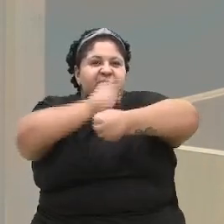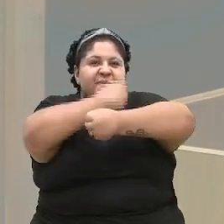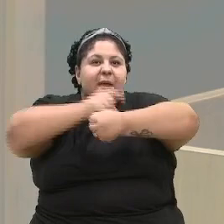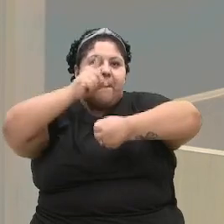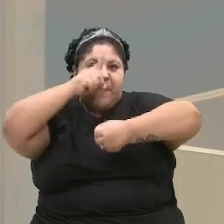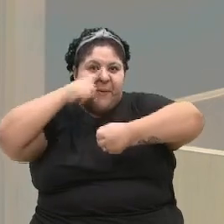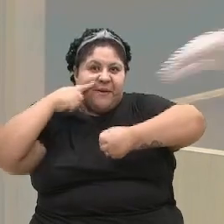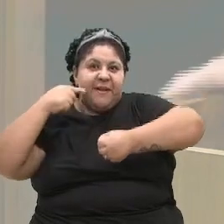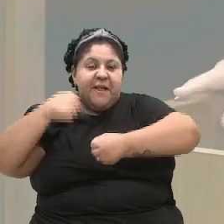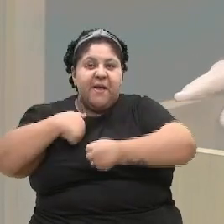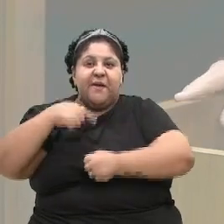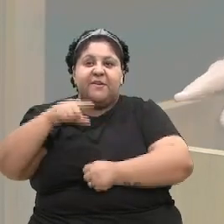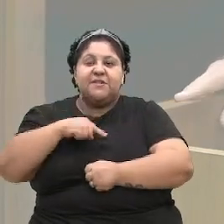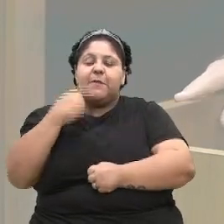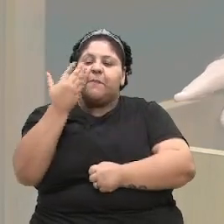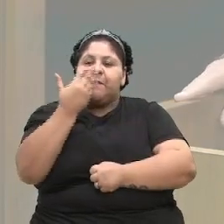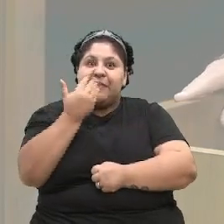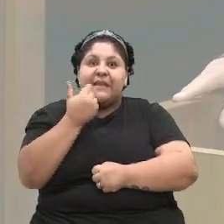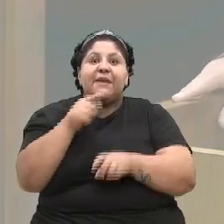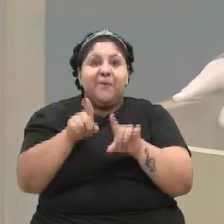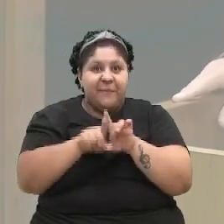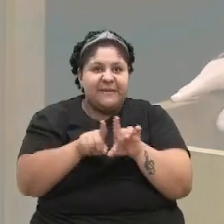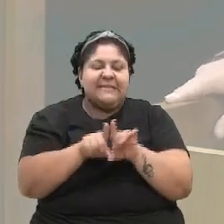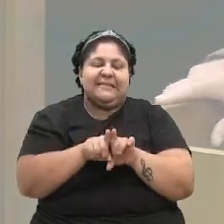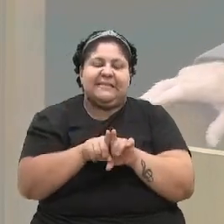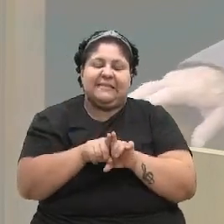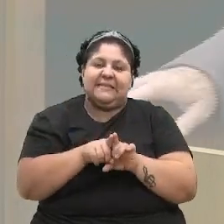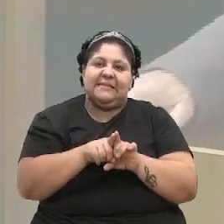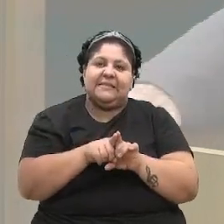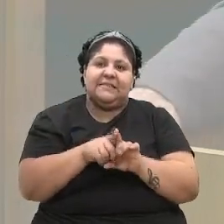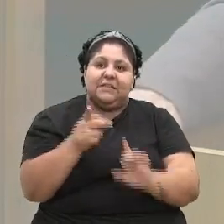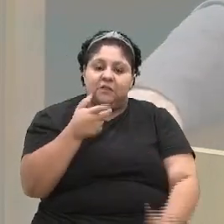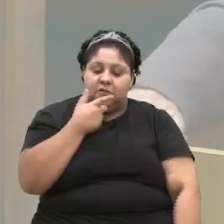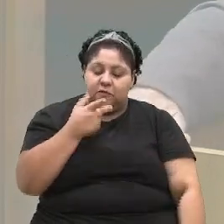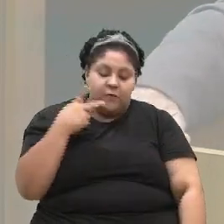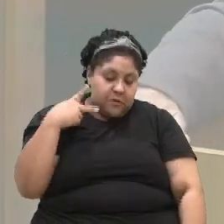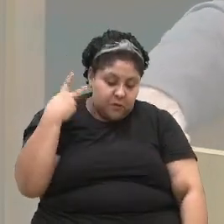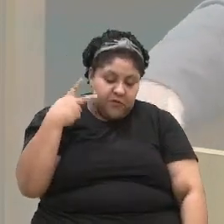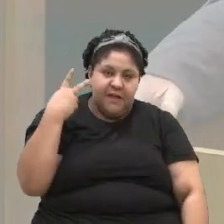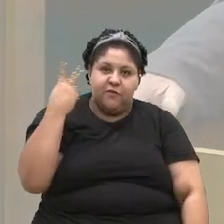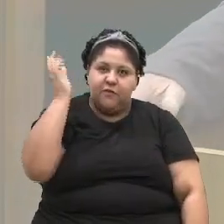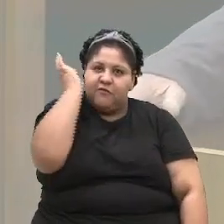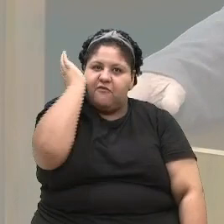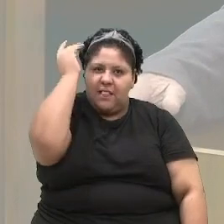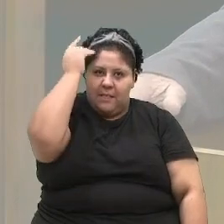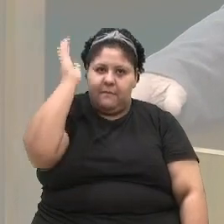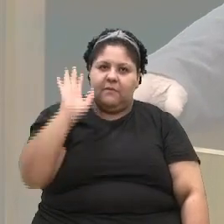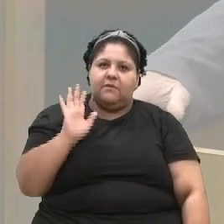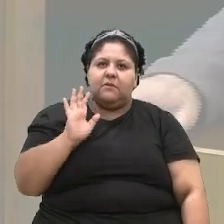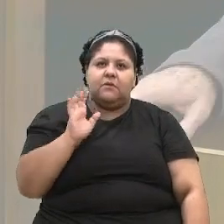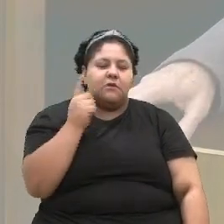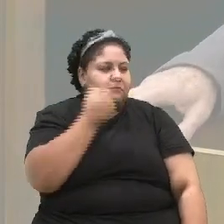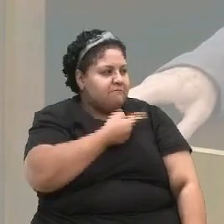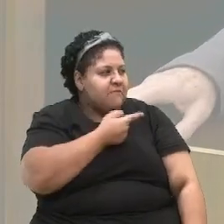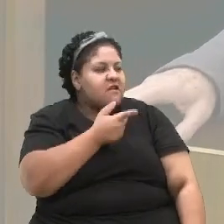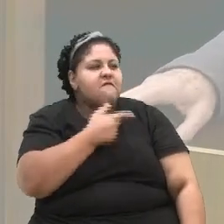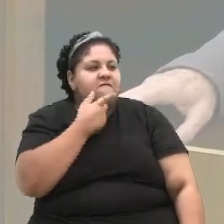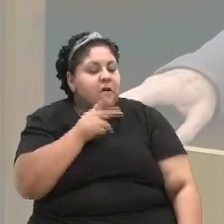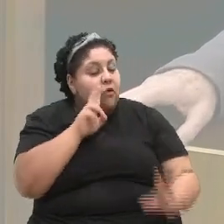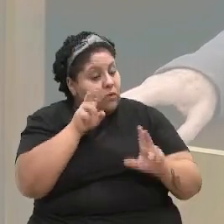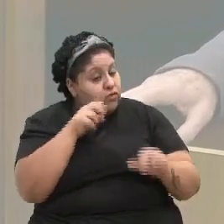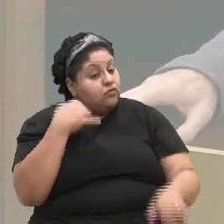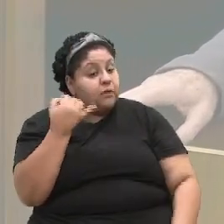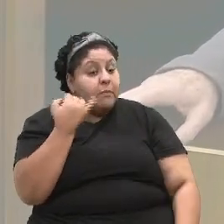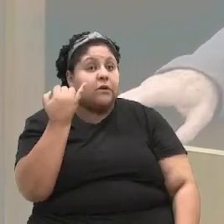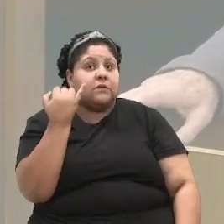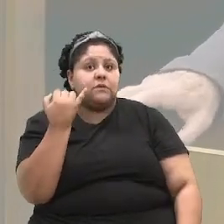a oportunidade de saborear. E falando do vereador Felipe, o senhor tocou num ponto